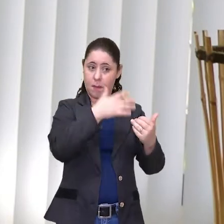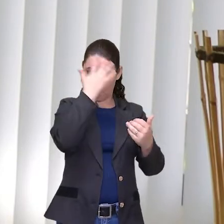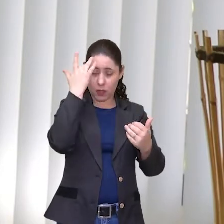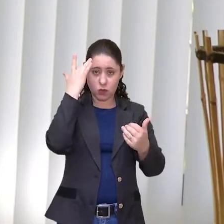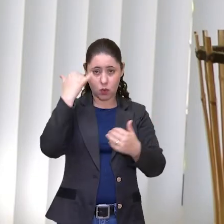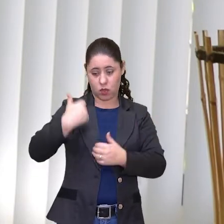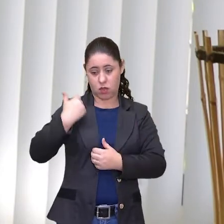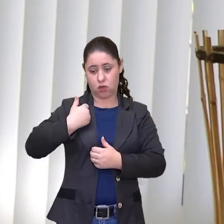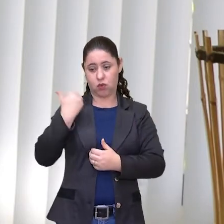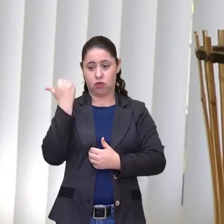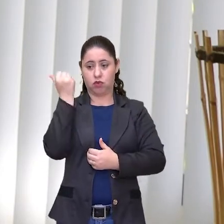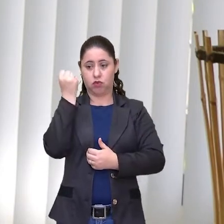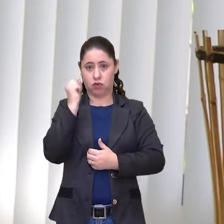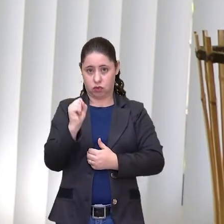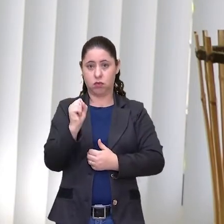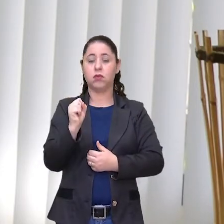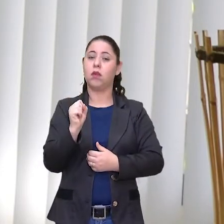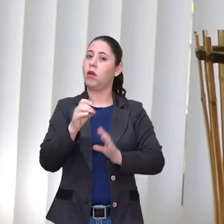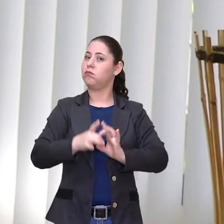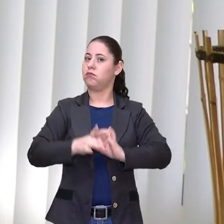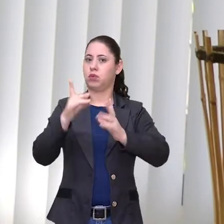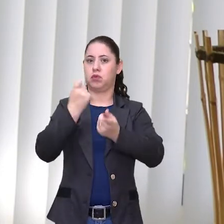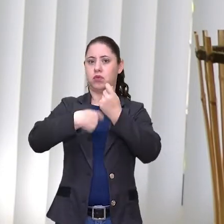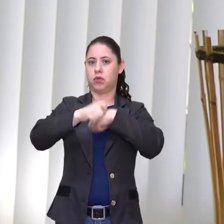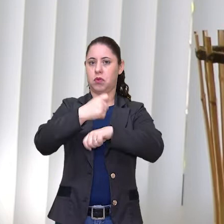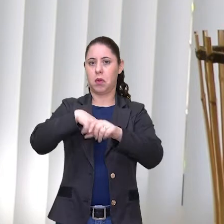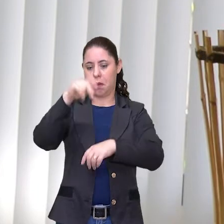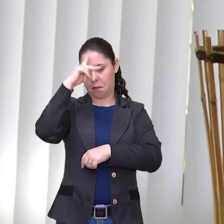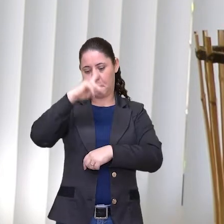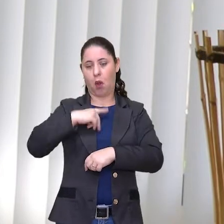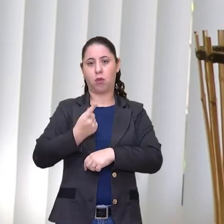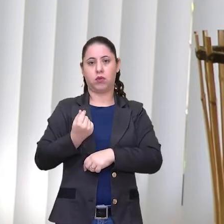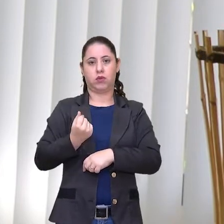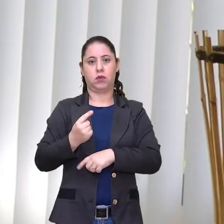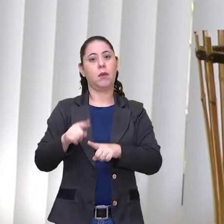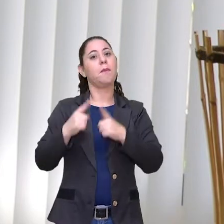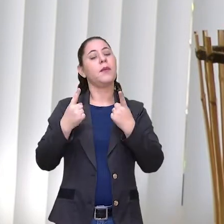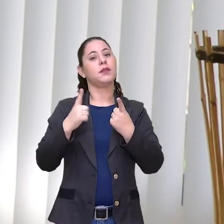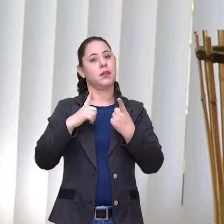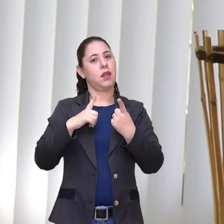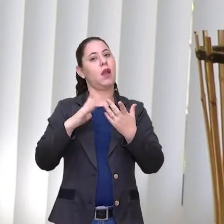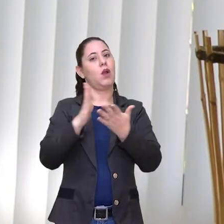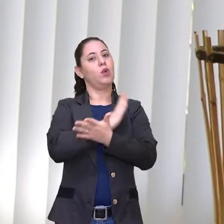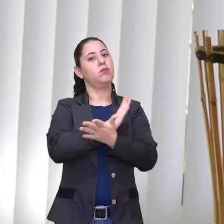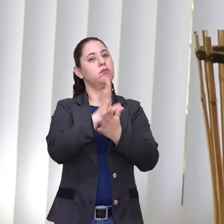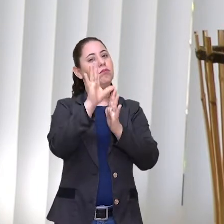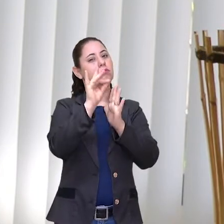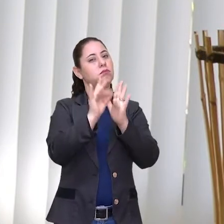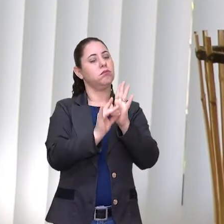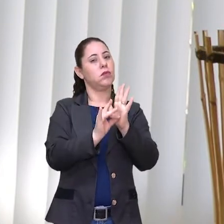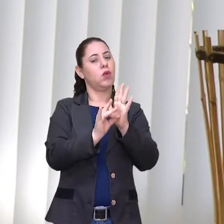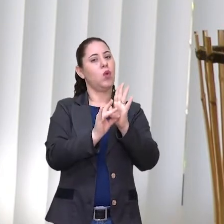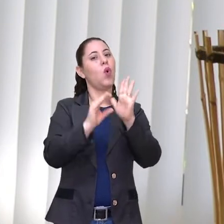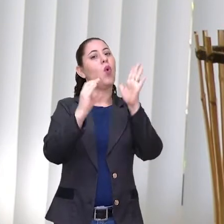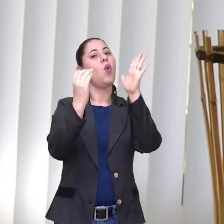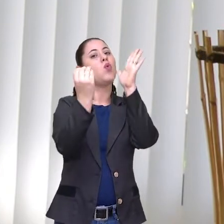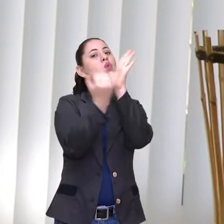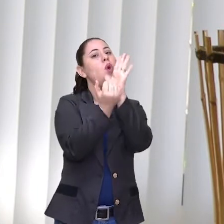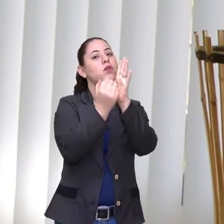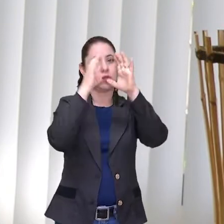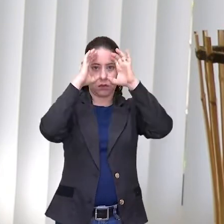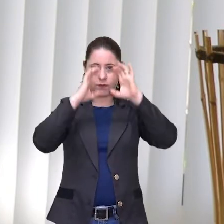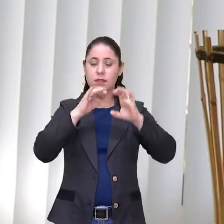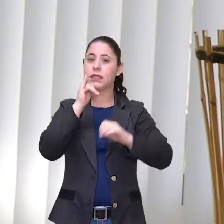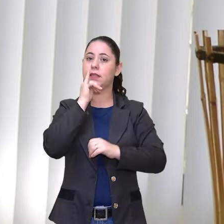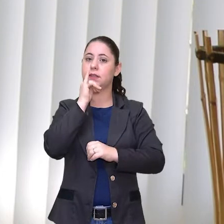pessoa maior de idade, capaz, que esteja na livre administração dos seus bens. Mas há exceções. O próprio Código de Processo